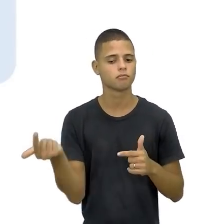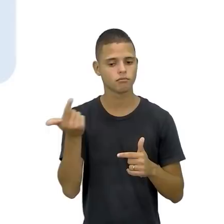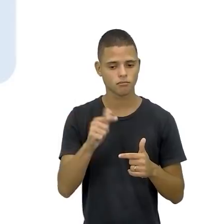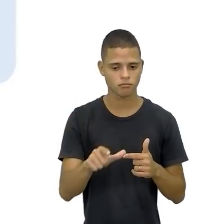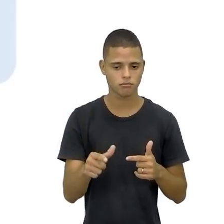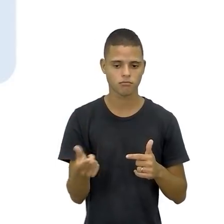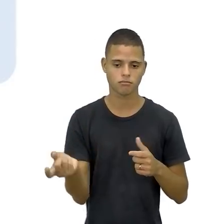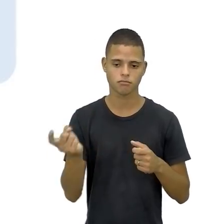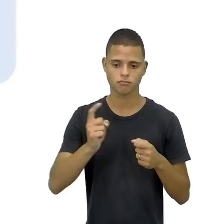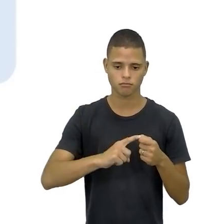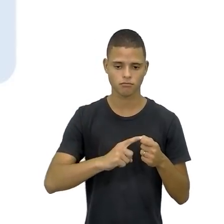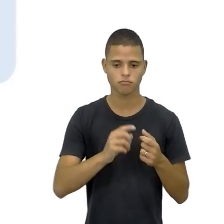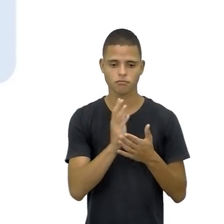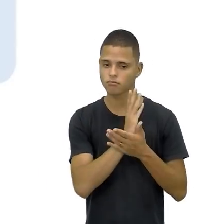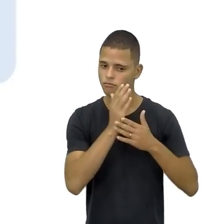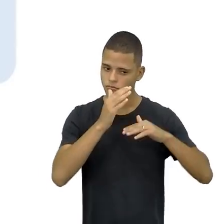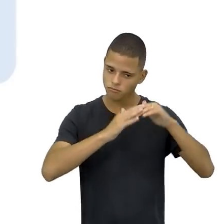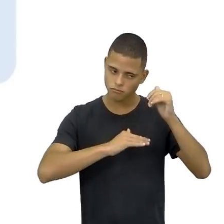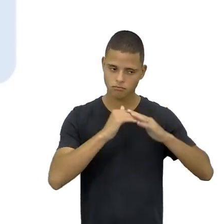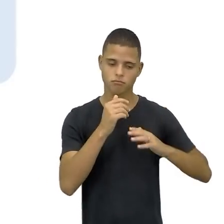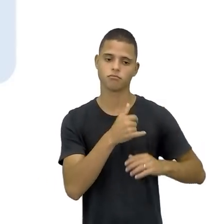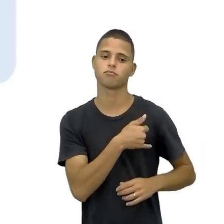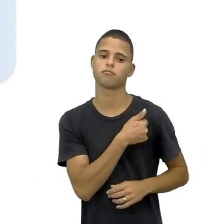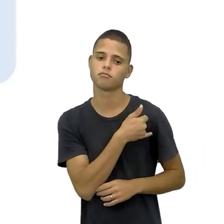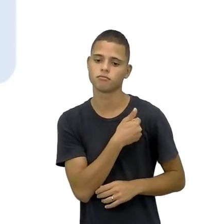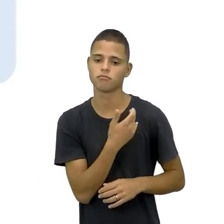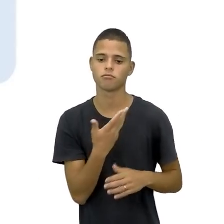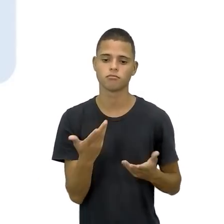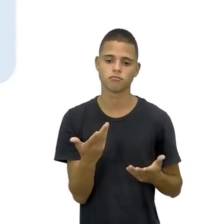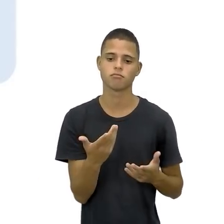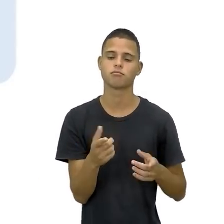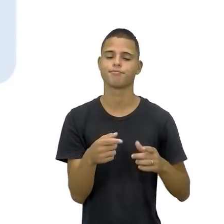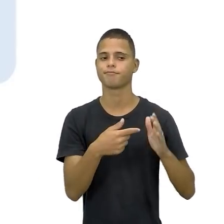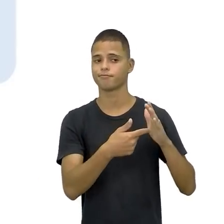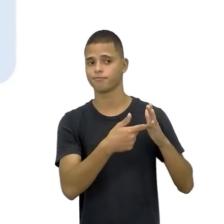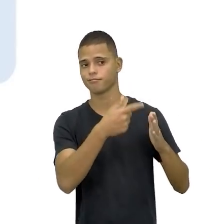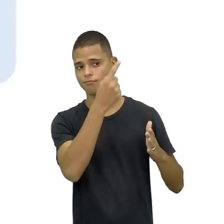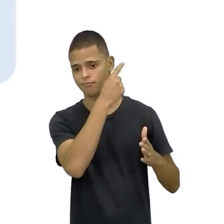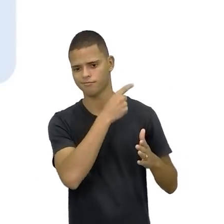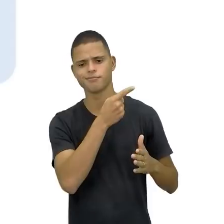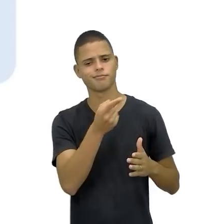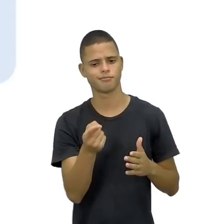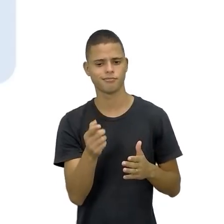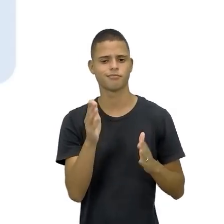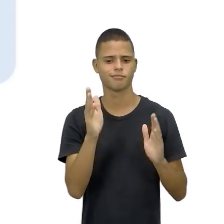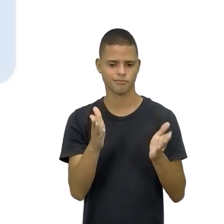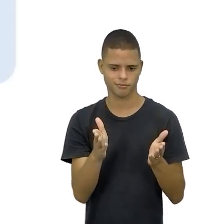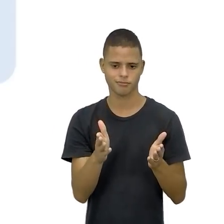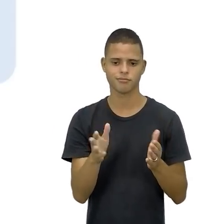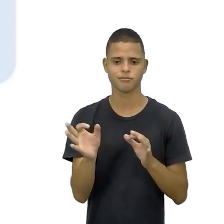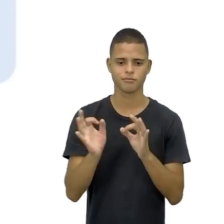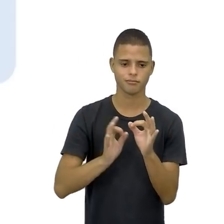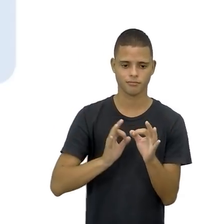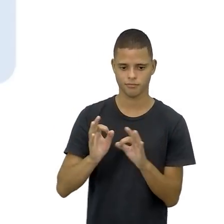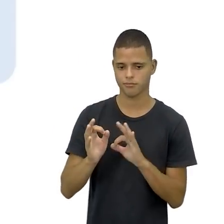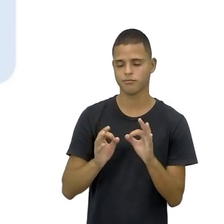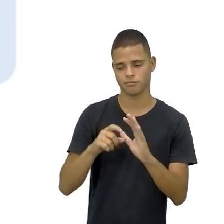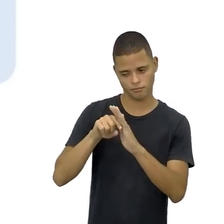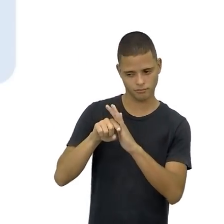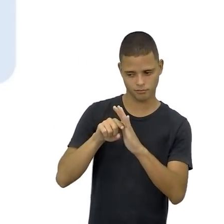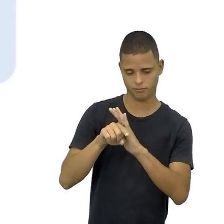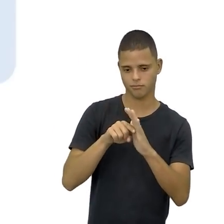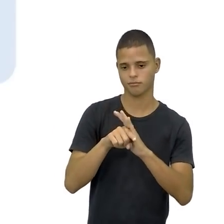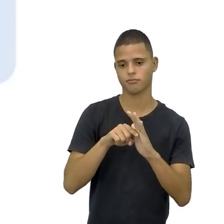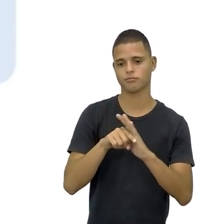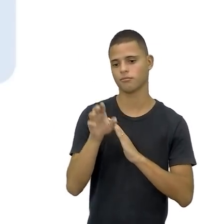das habilidades de anos séries anteriores, né, que vocês já fizeram, muito provavelmente, já esse levantamento, né, que